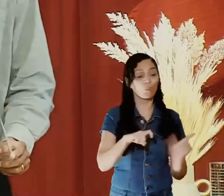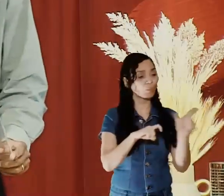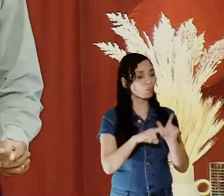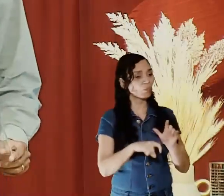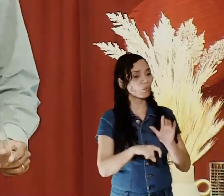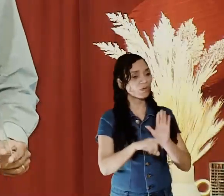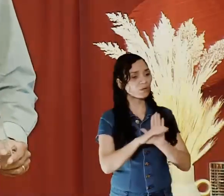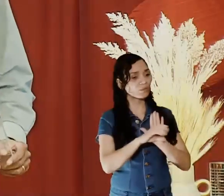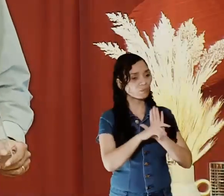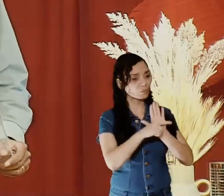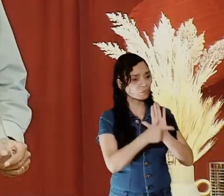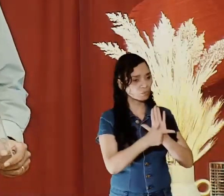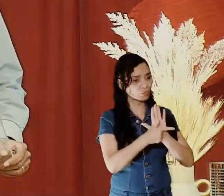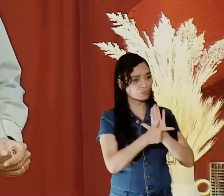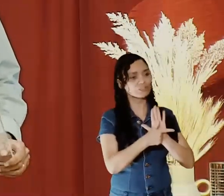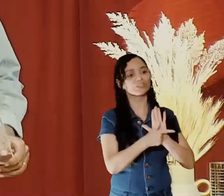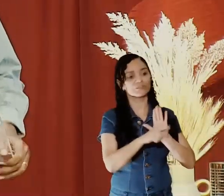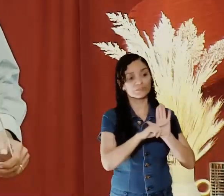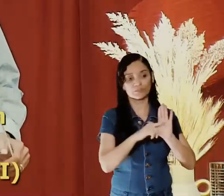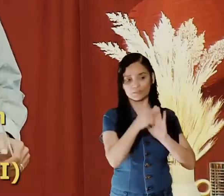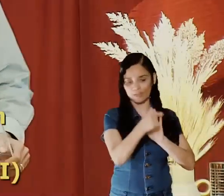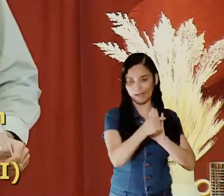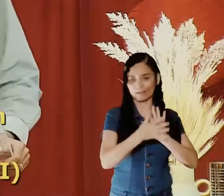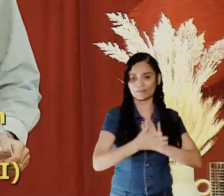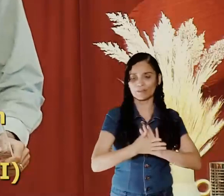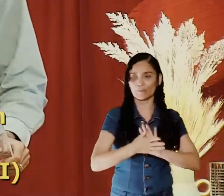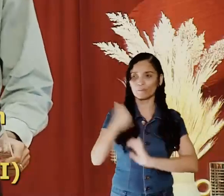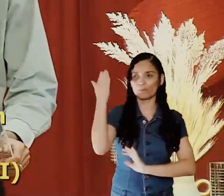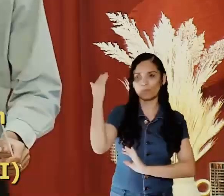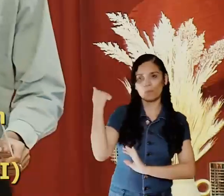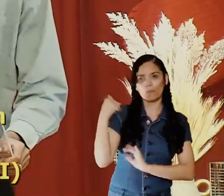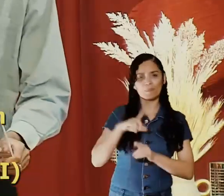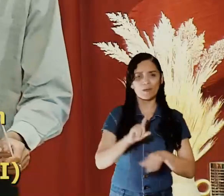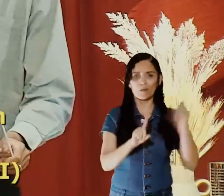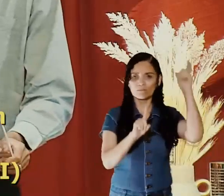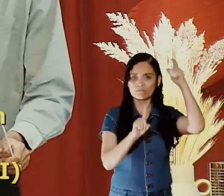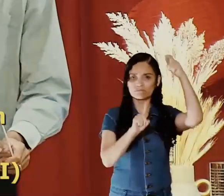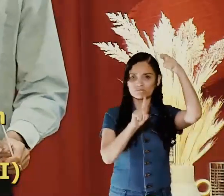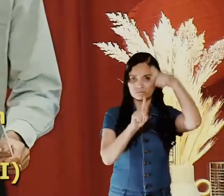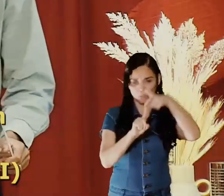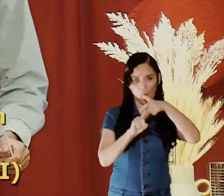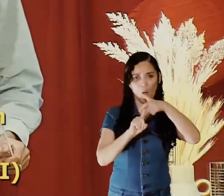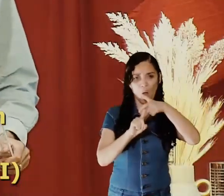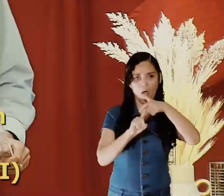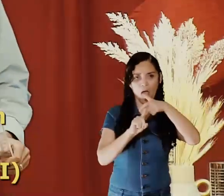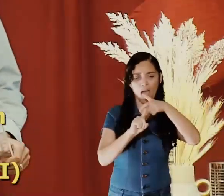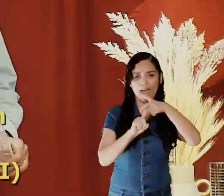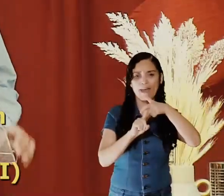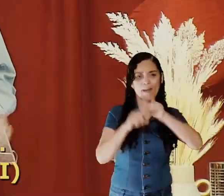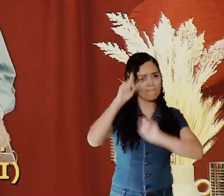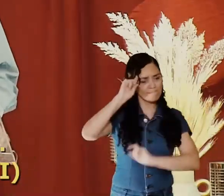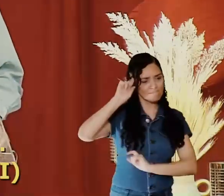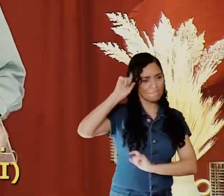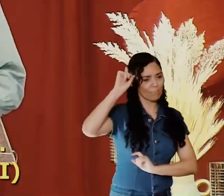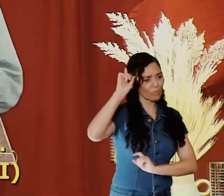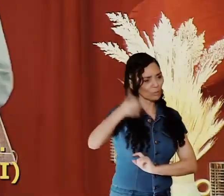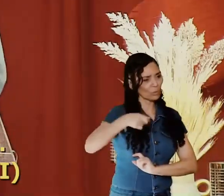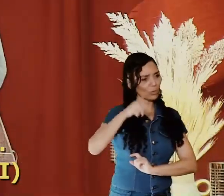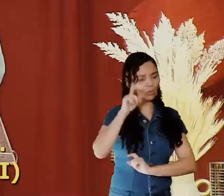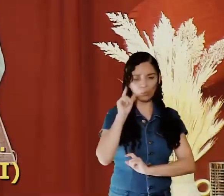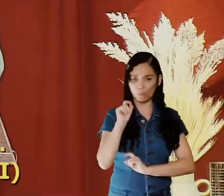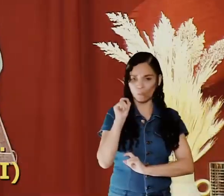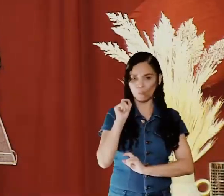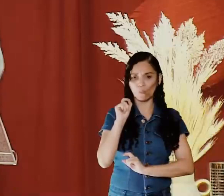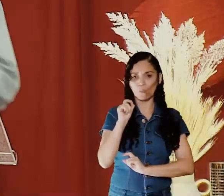a 7. Naqueles dias, César Augusto publicou um decreto ordenando o recenseamento